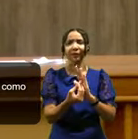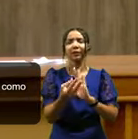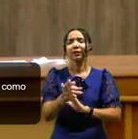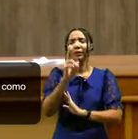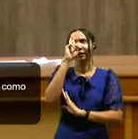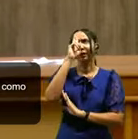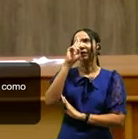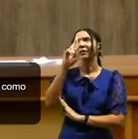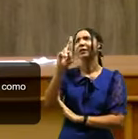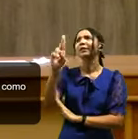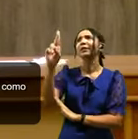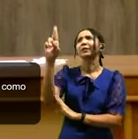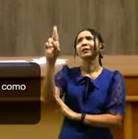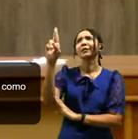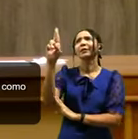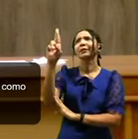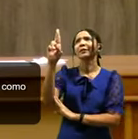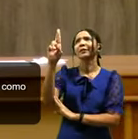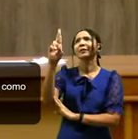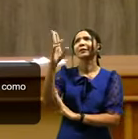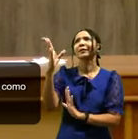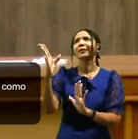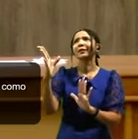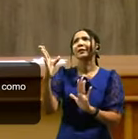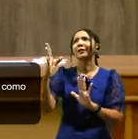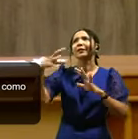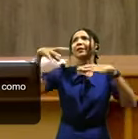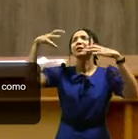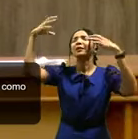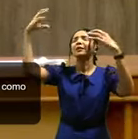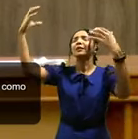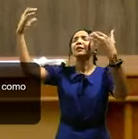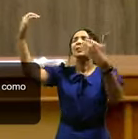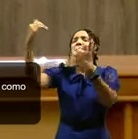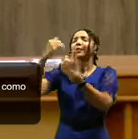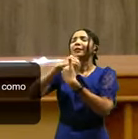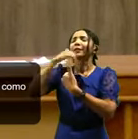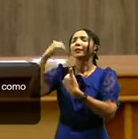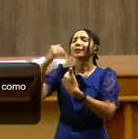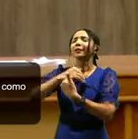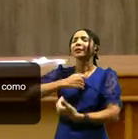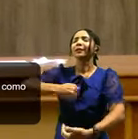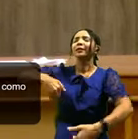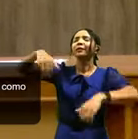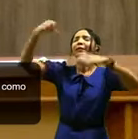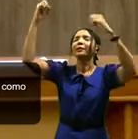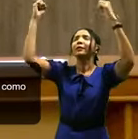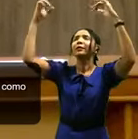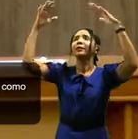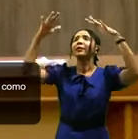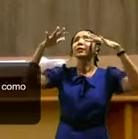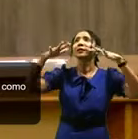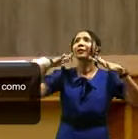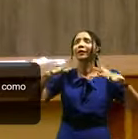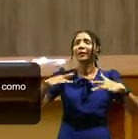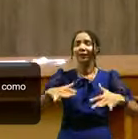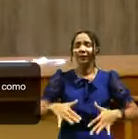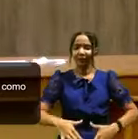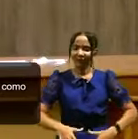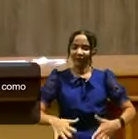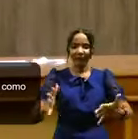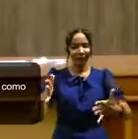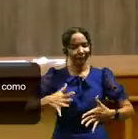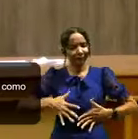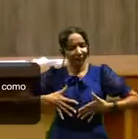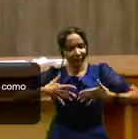goteja a tua doutrina Como Chuva destila a minha palavra como